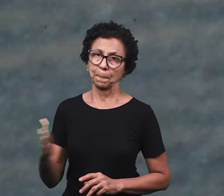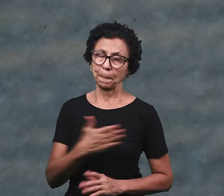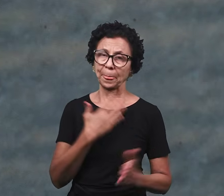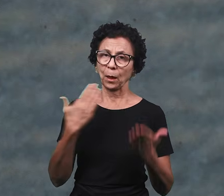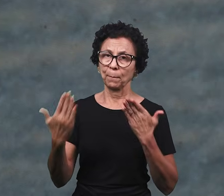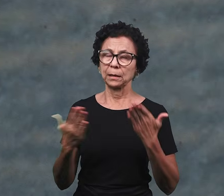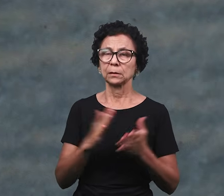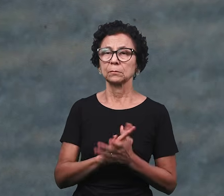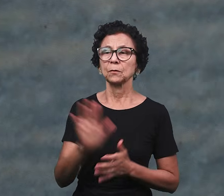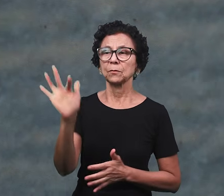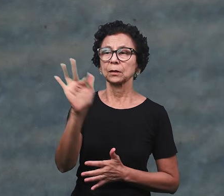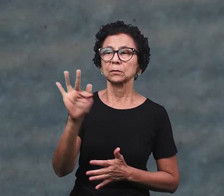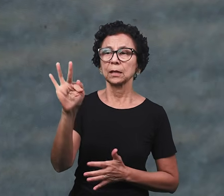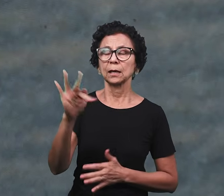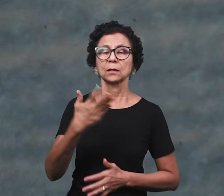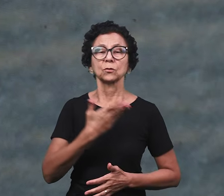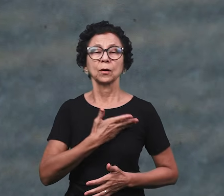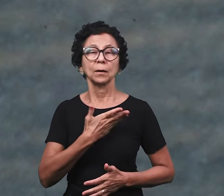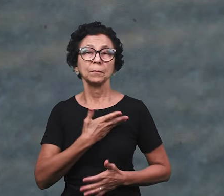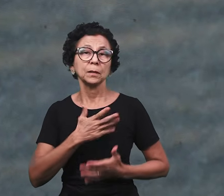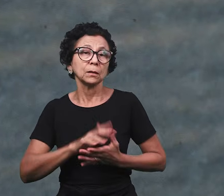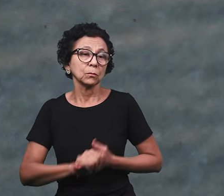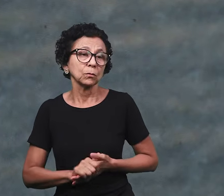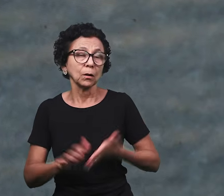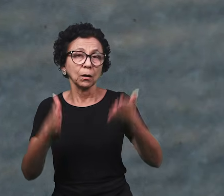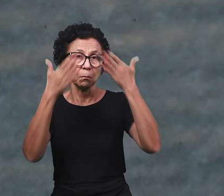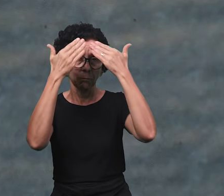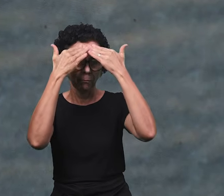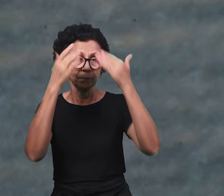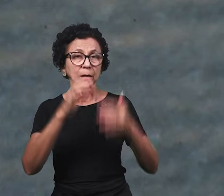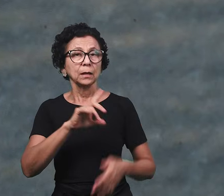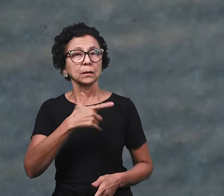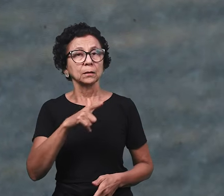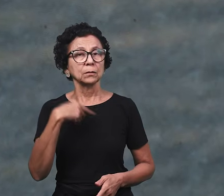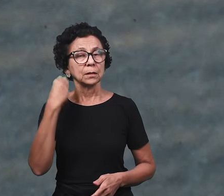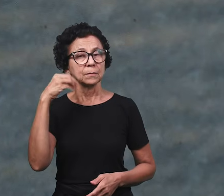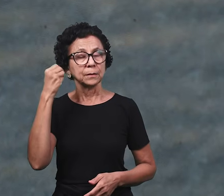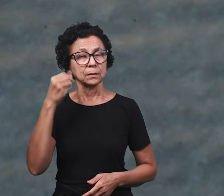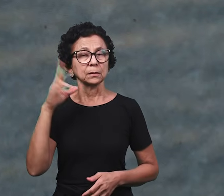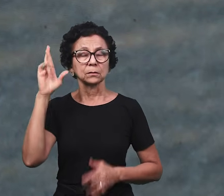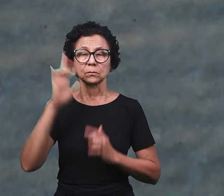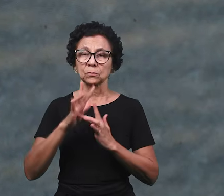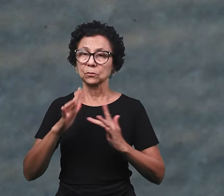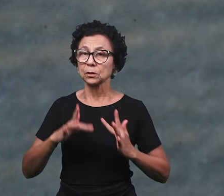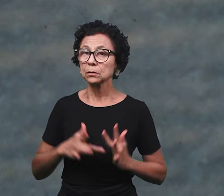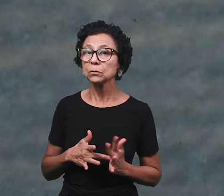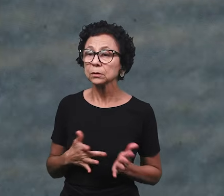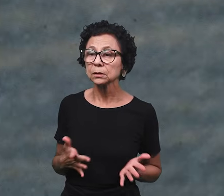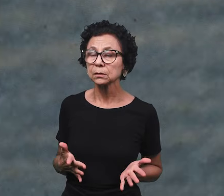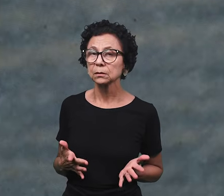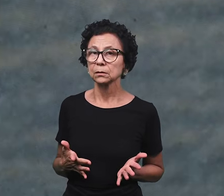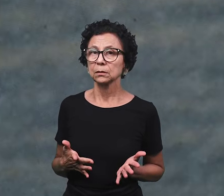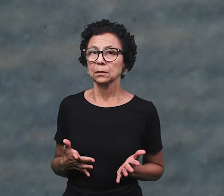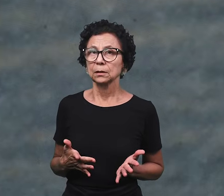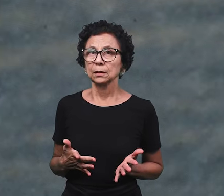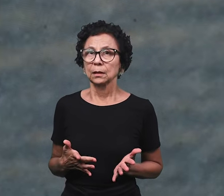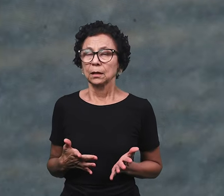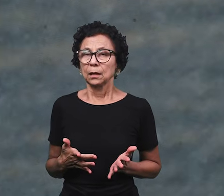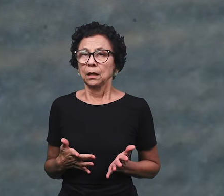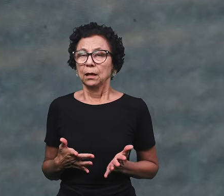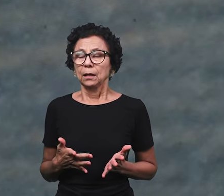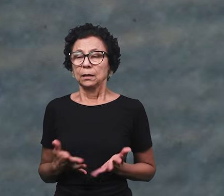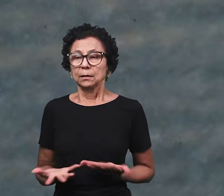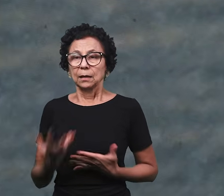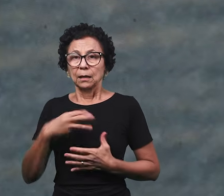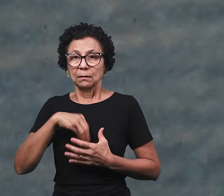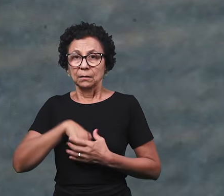beira do caminho, ele precisa de Jesus, ele está desesperado, ele está gritando. Às vezes não está gritando